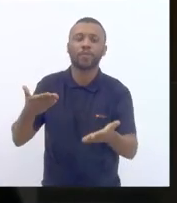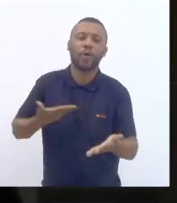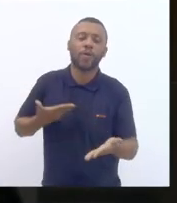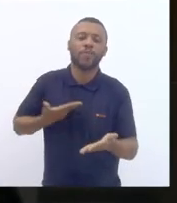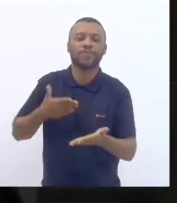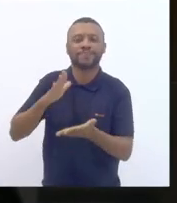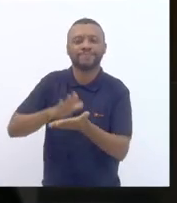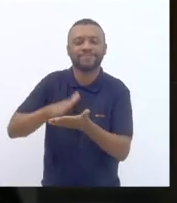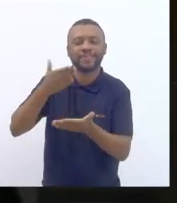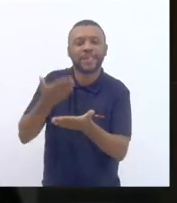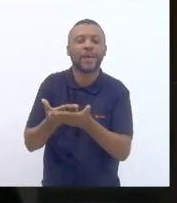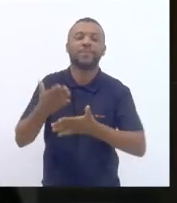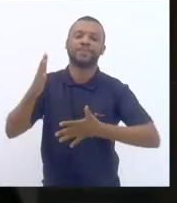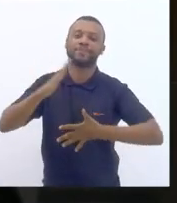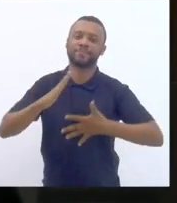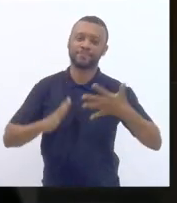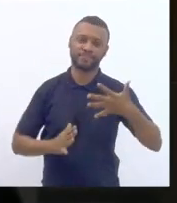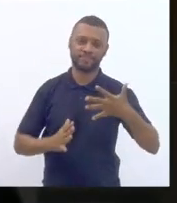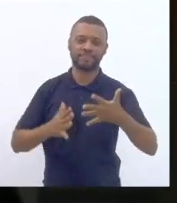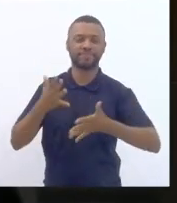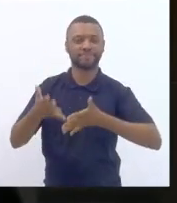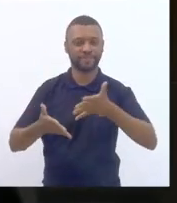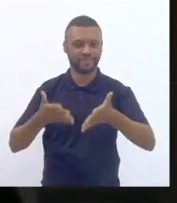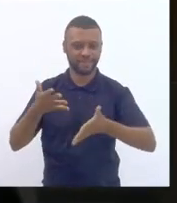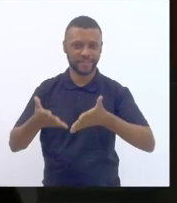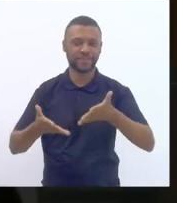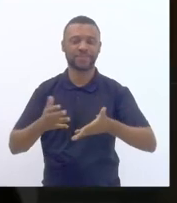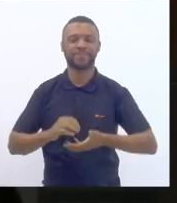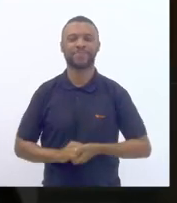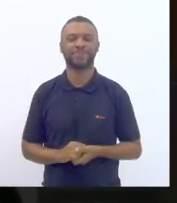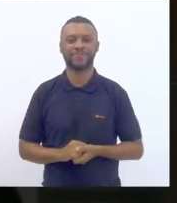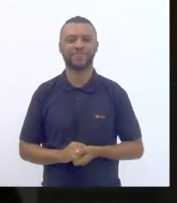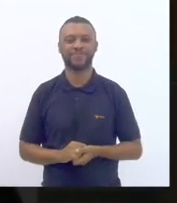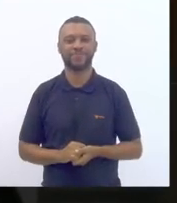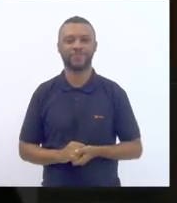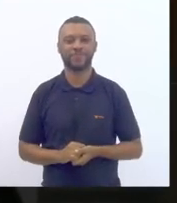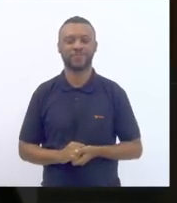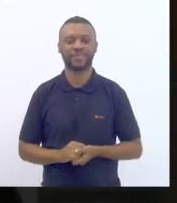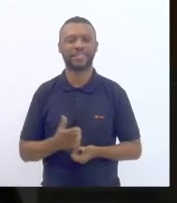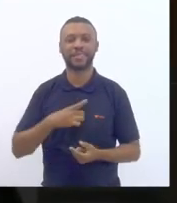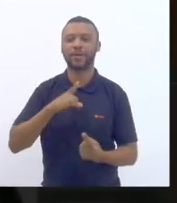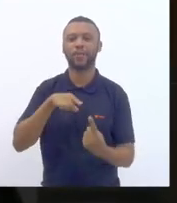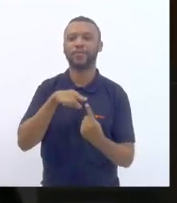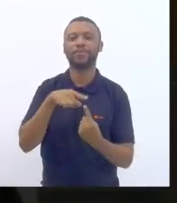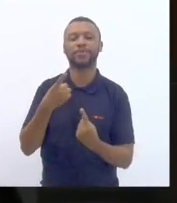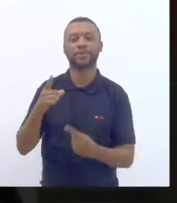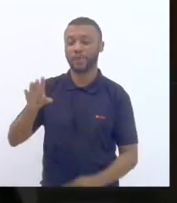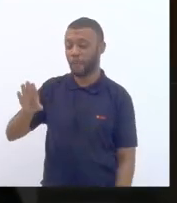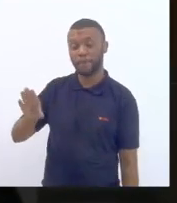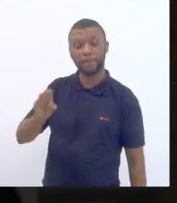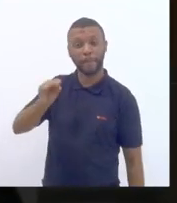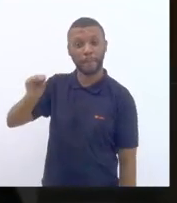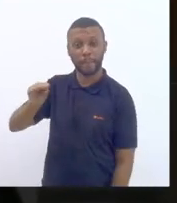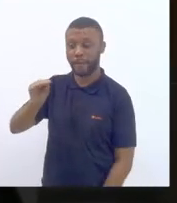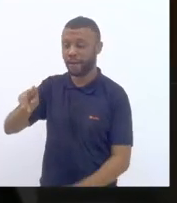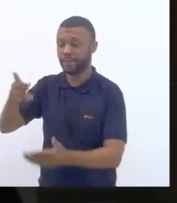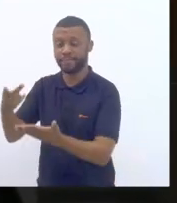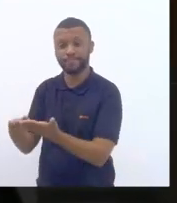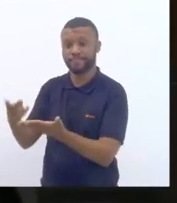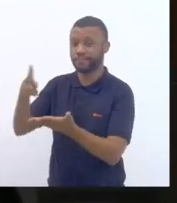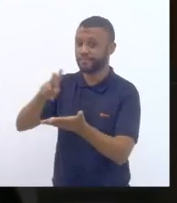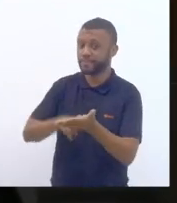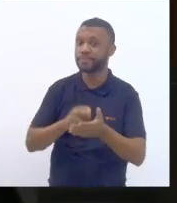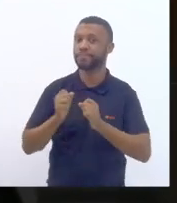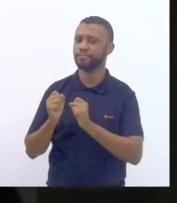nosso intérprete da linguagem de libras que leva a nossa voz aos deficientes